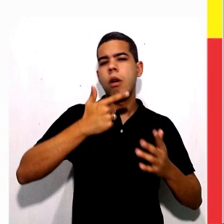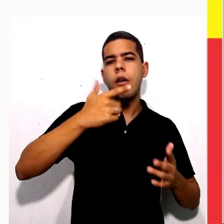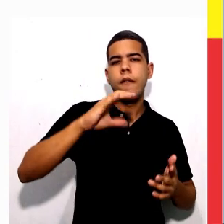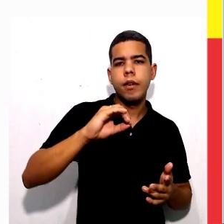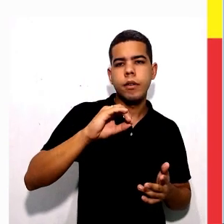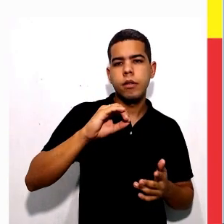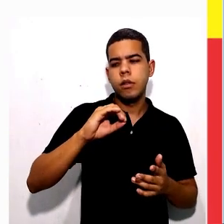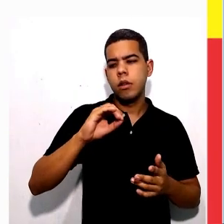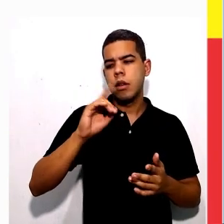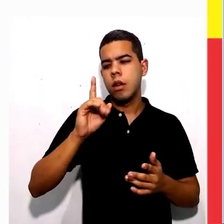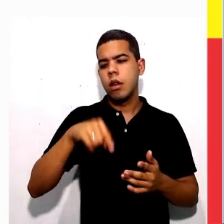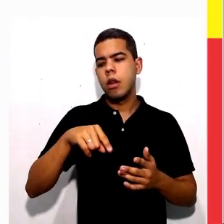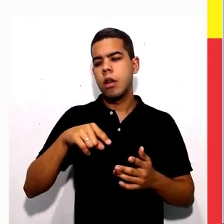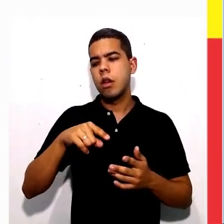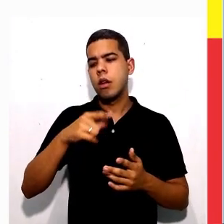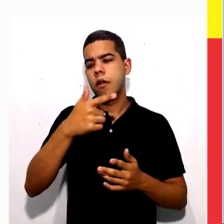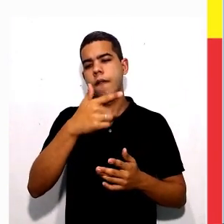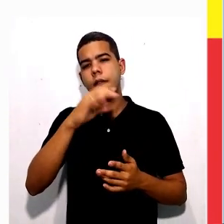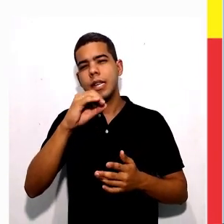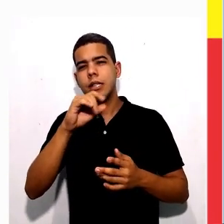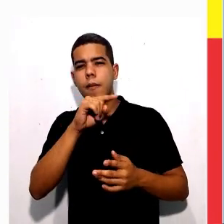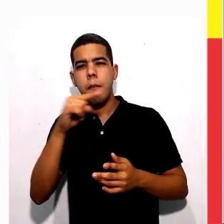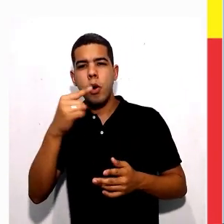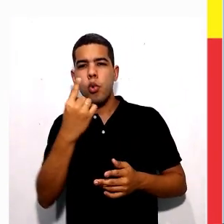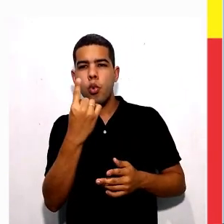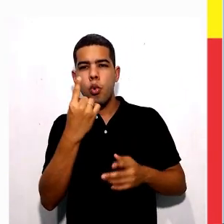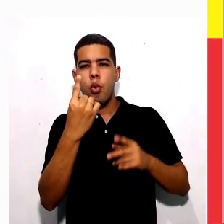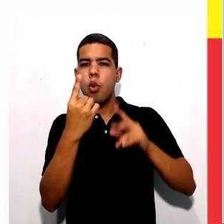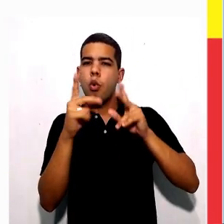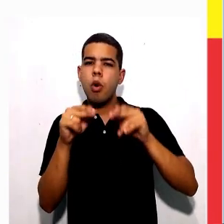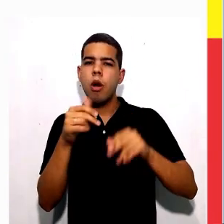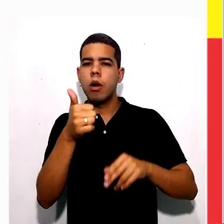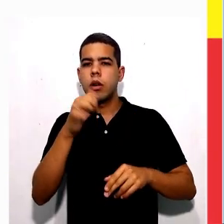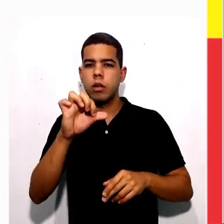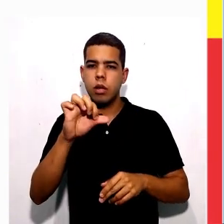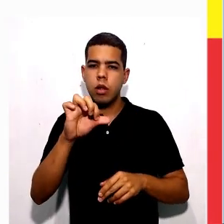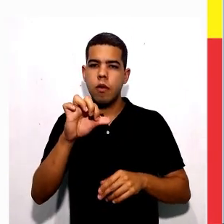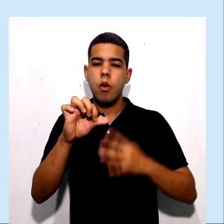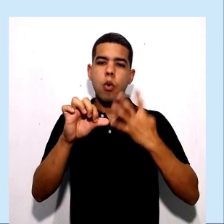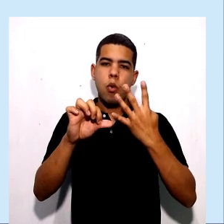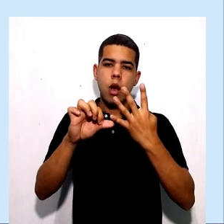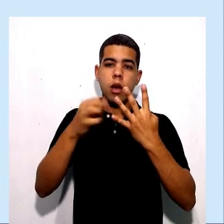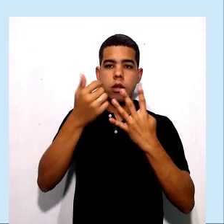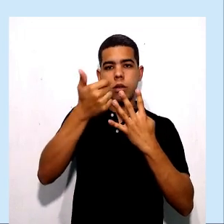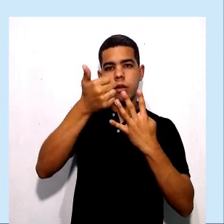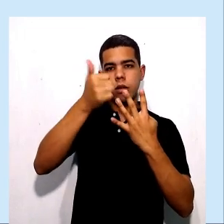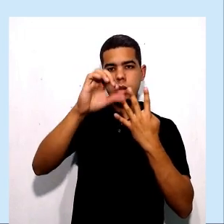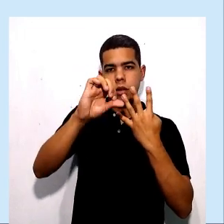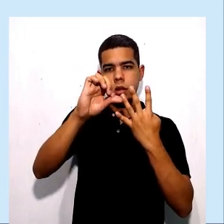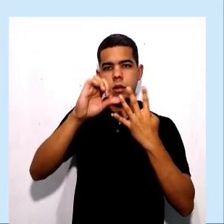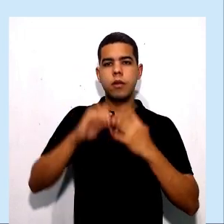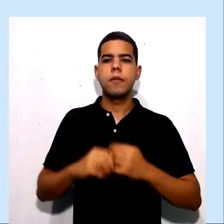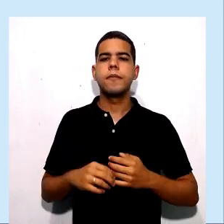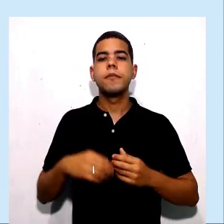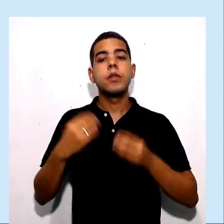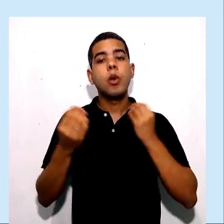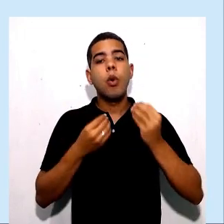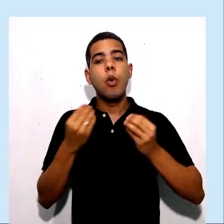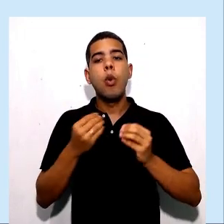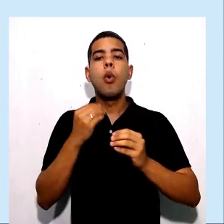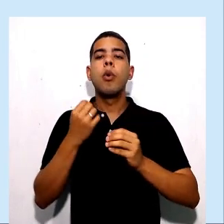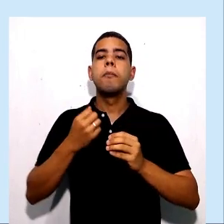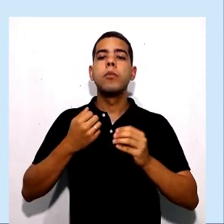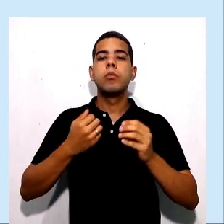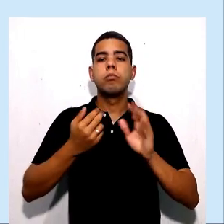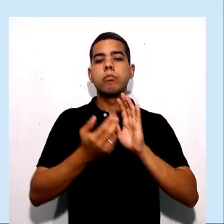4. Você vai diminuir 1 do 20. 20 menos 1, 19. Então, vai ser 4 elevado a 19. Então, a gente quer saber a posição oitava. A